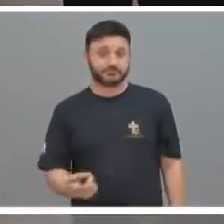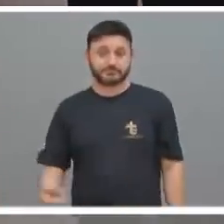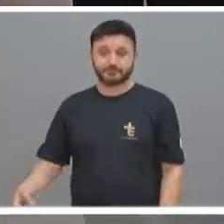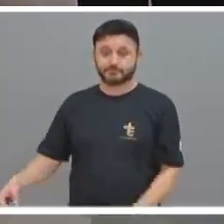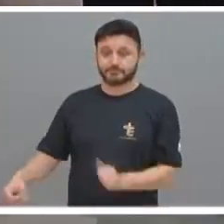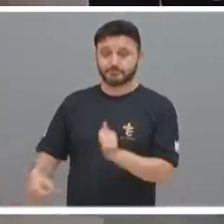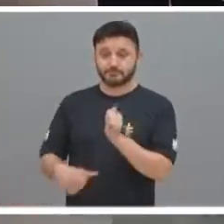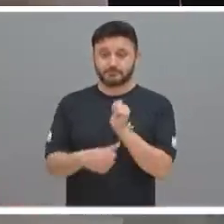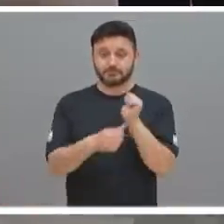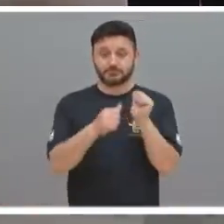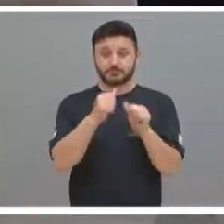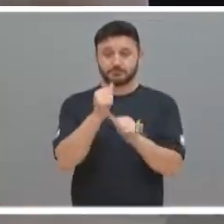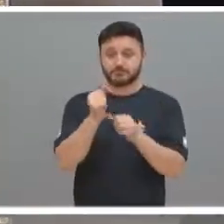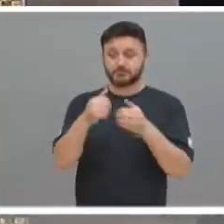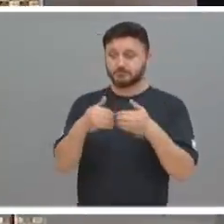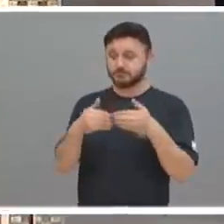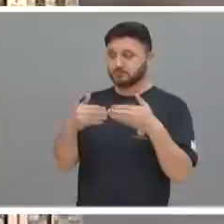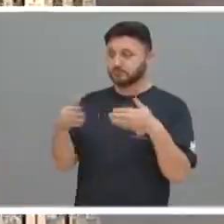abertas, ó